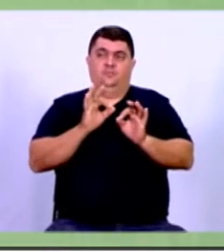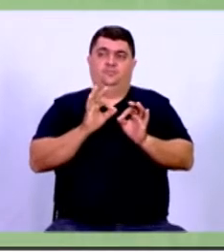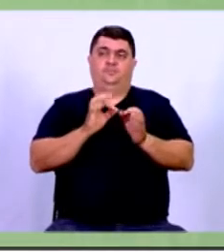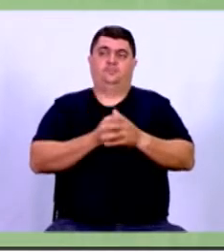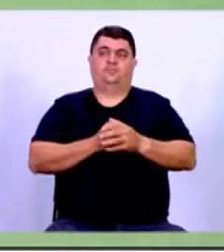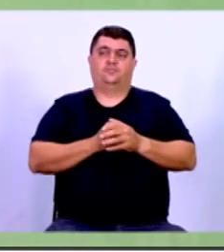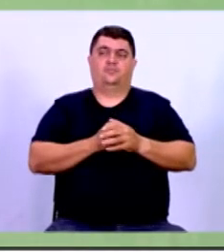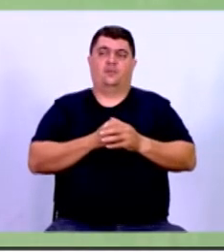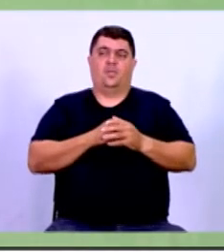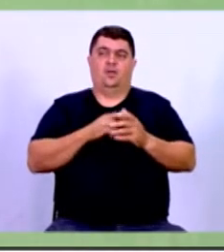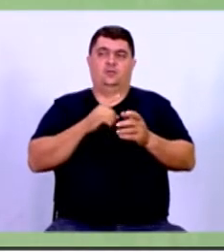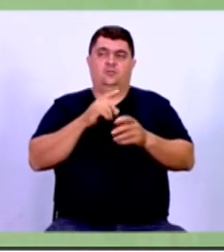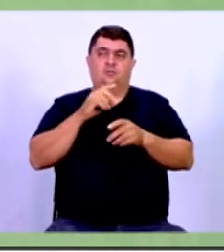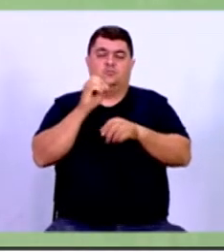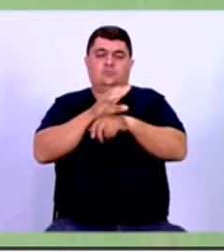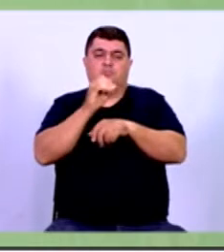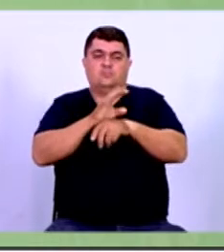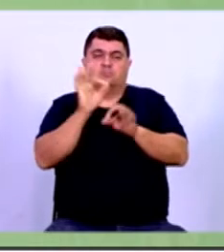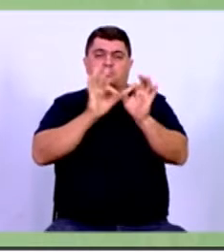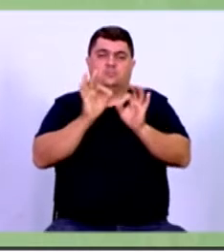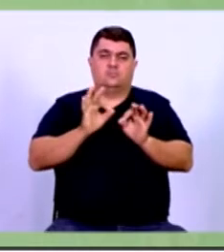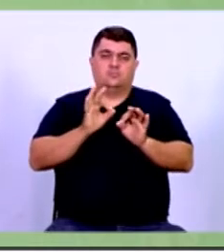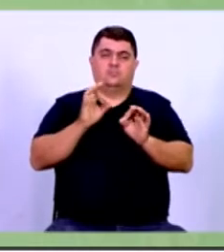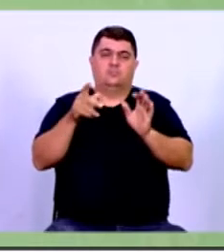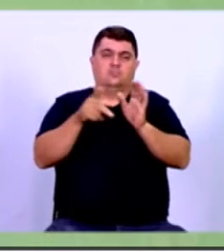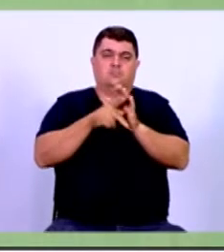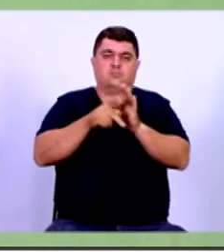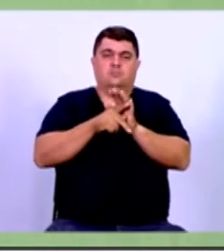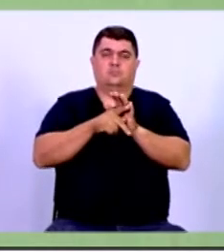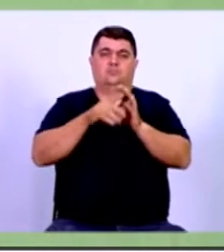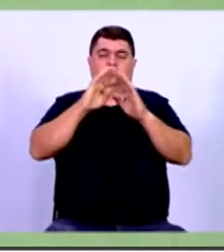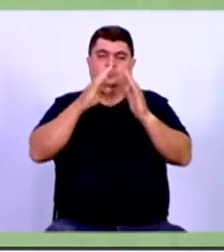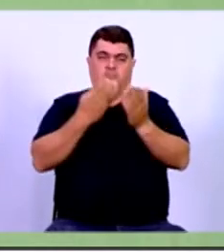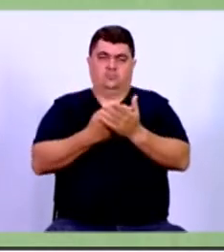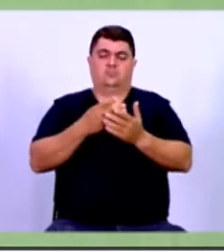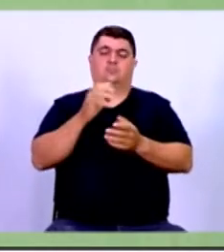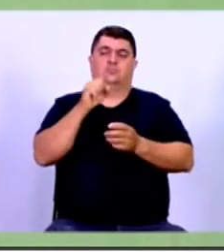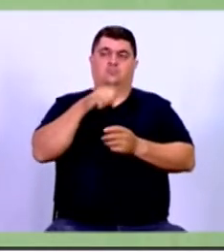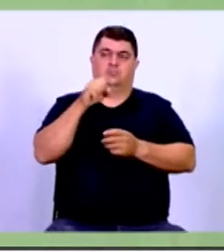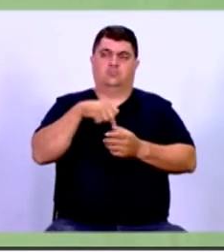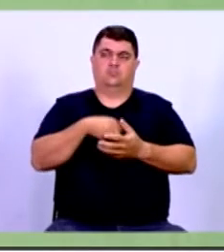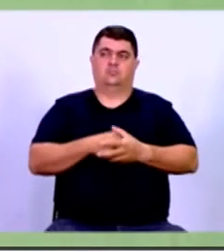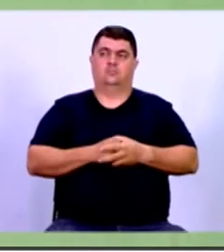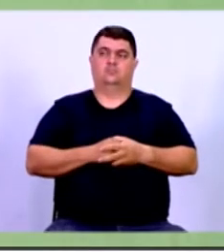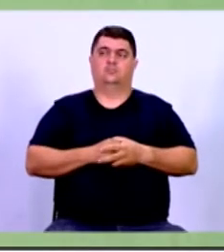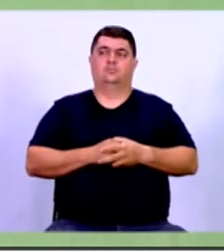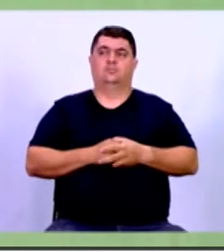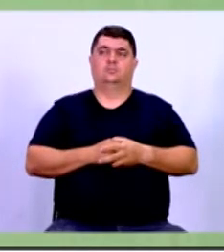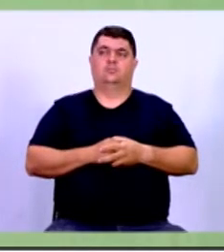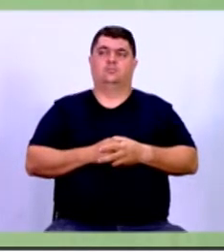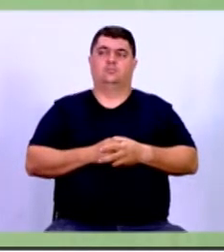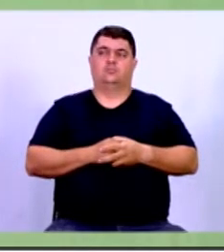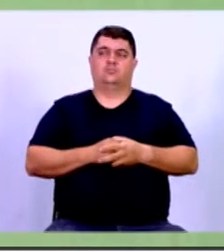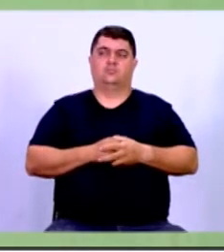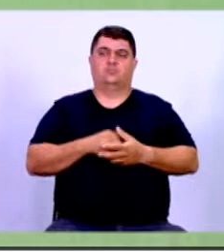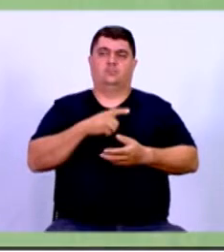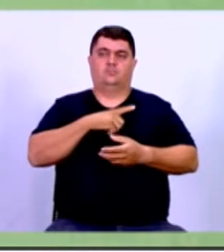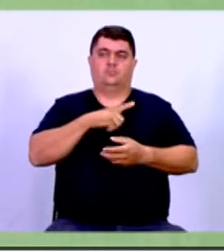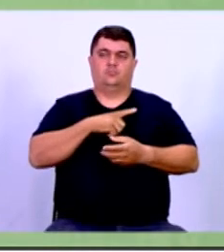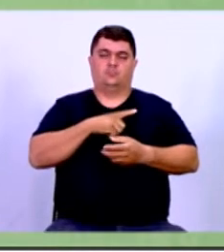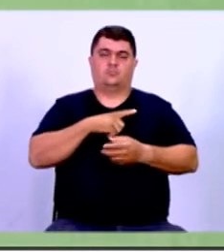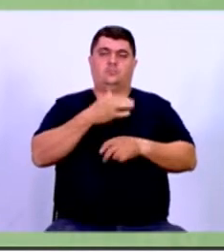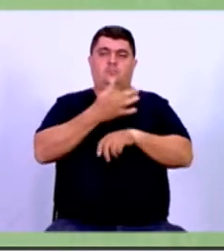ensino-aprendizagem. Atendimento por um professor orientador na unidade de ensino? Sim. Você tem período de